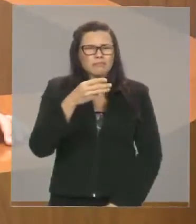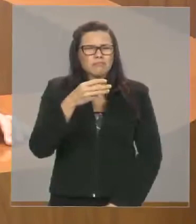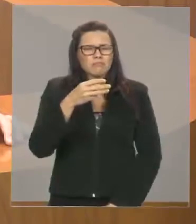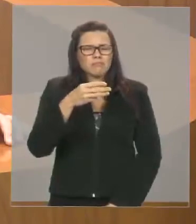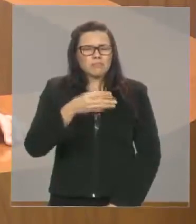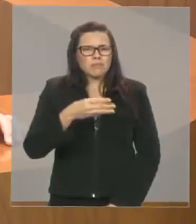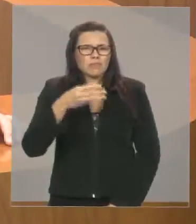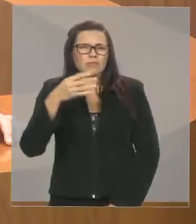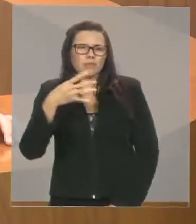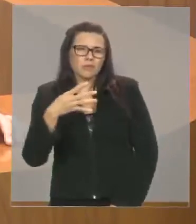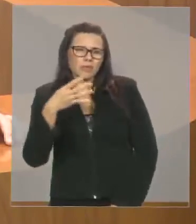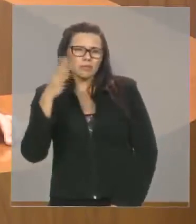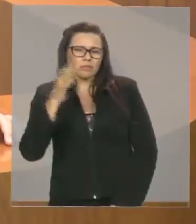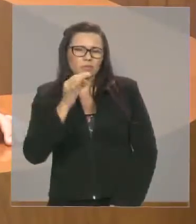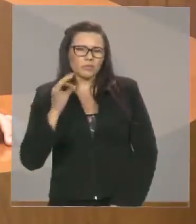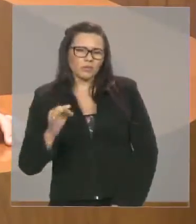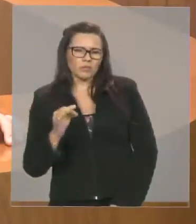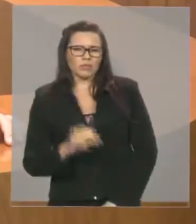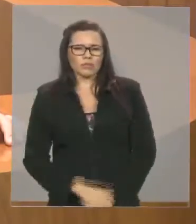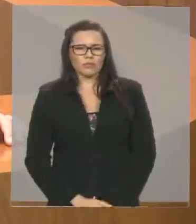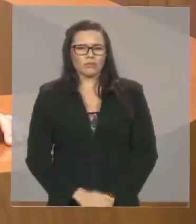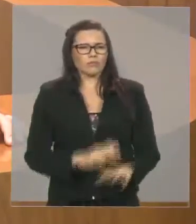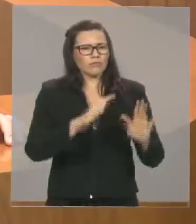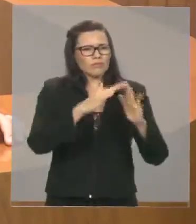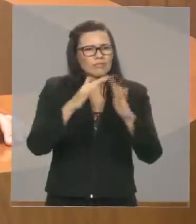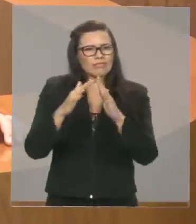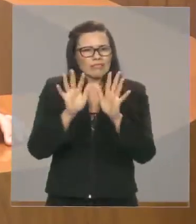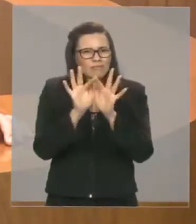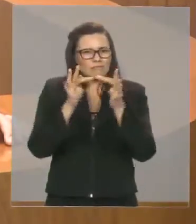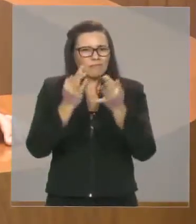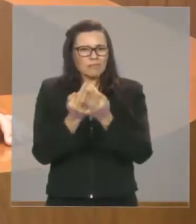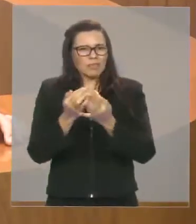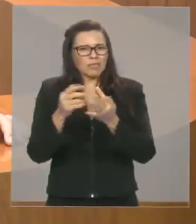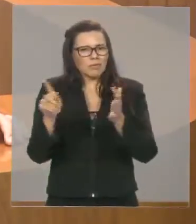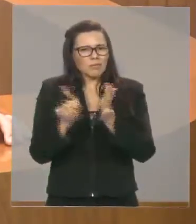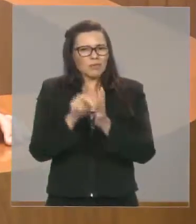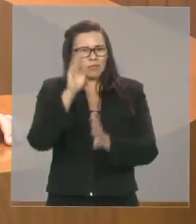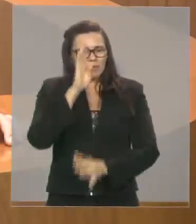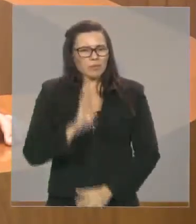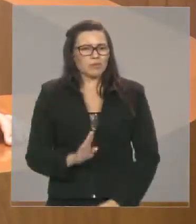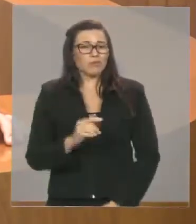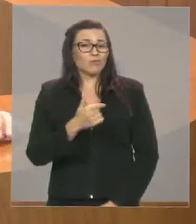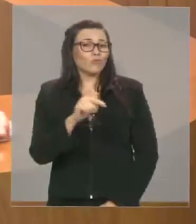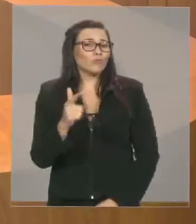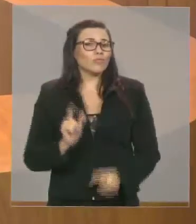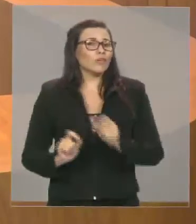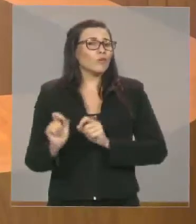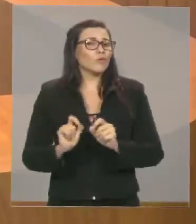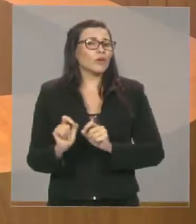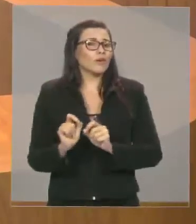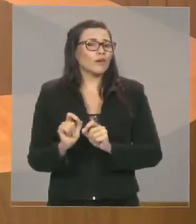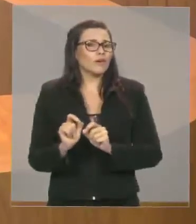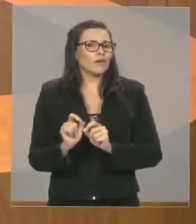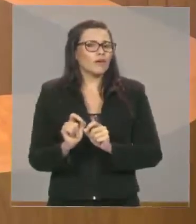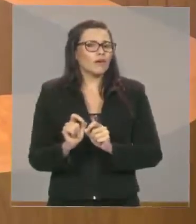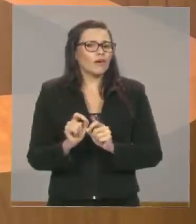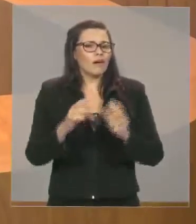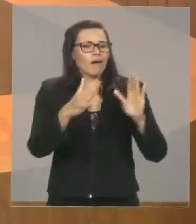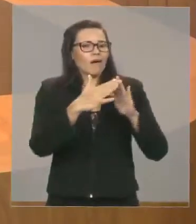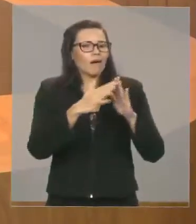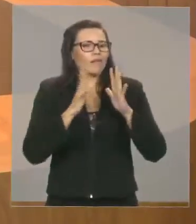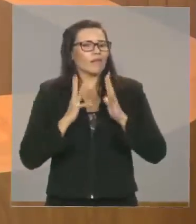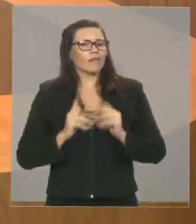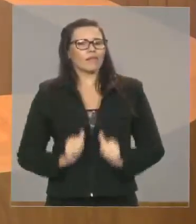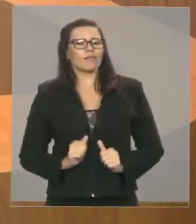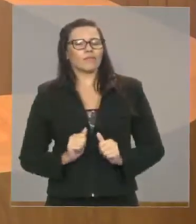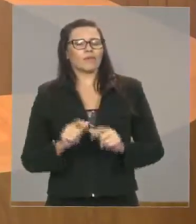aproximadamente, dos lares brasileiros estavam fora de rede de esgoto. O que significa que mais de 70 milhões de